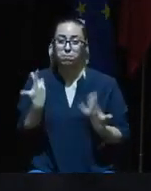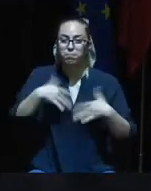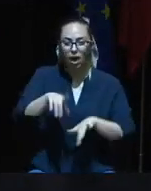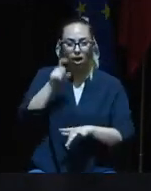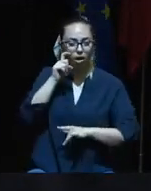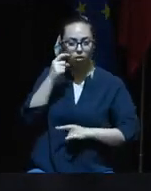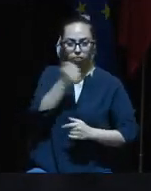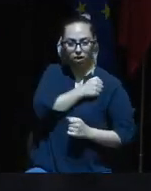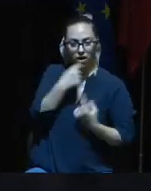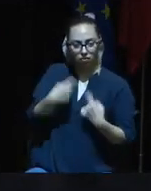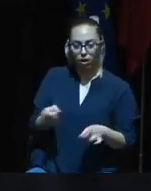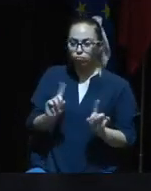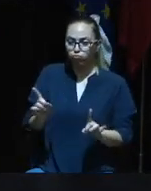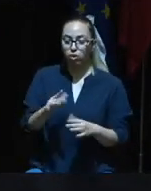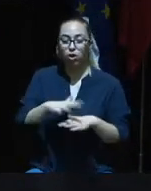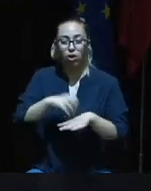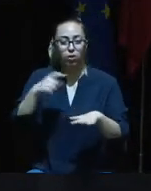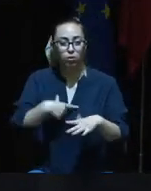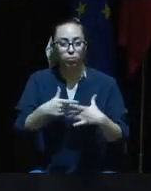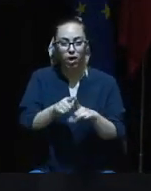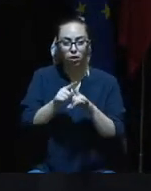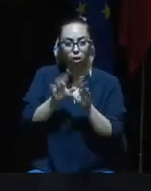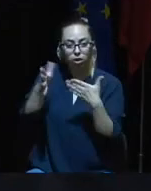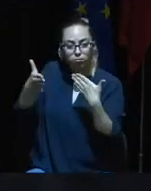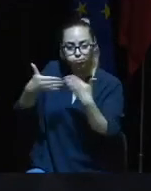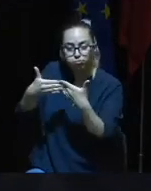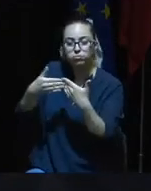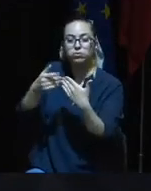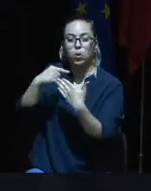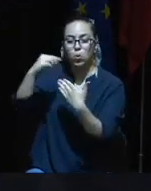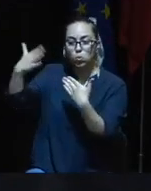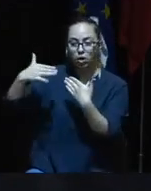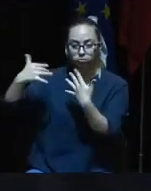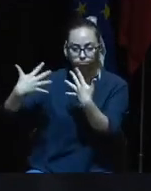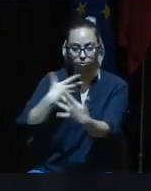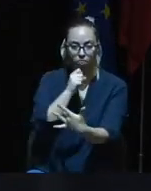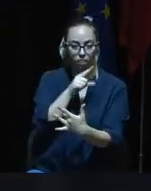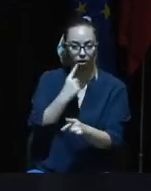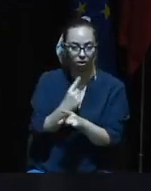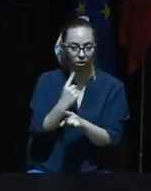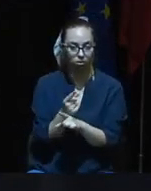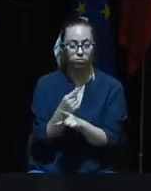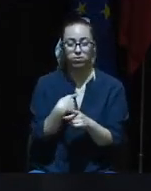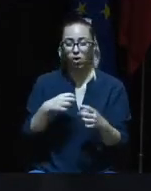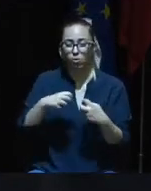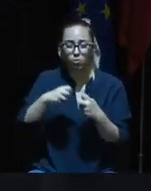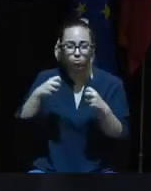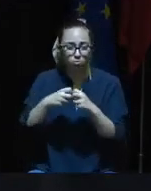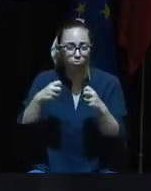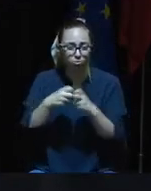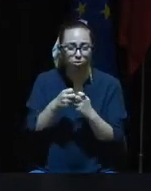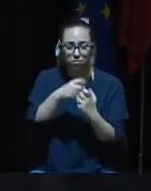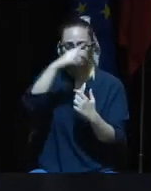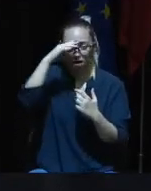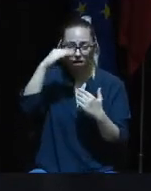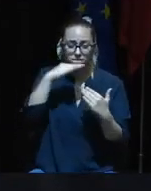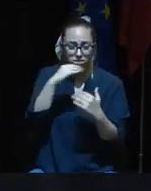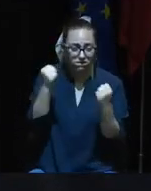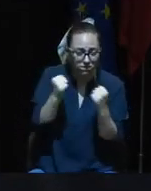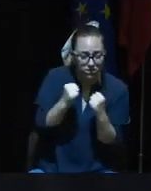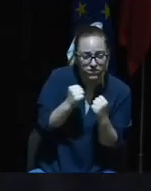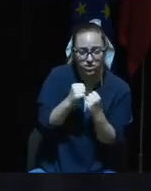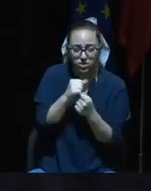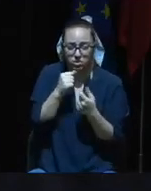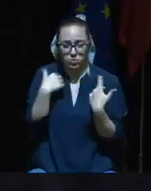é sabe de Portugal tem problema de isolamento e conforto térmico nas suas casas é um problema muito grave no inverno onde pessoas passam muito frio e